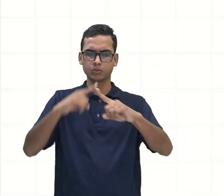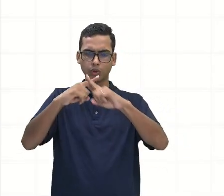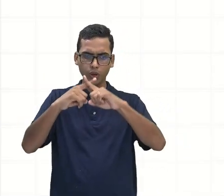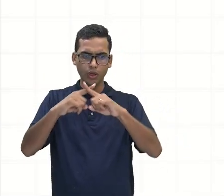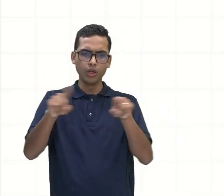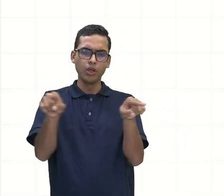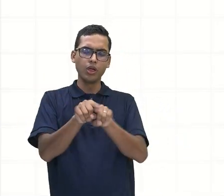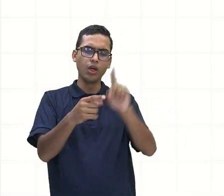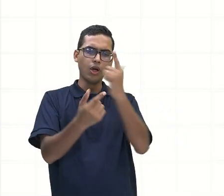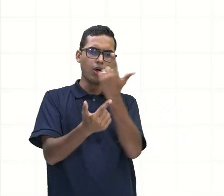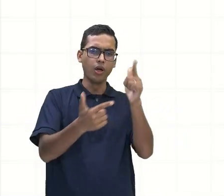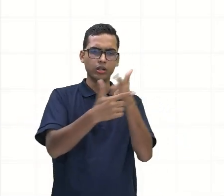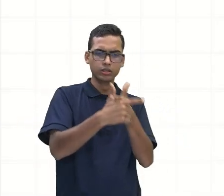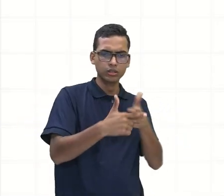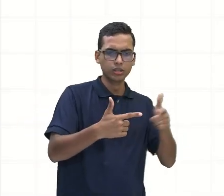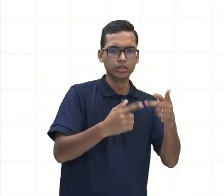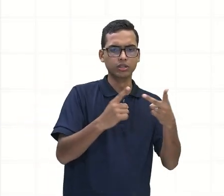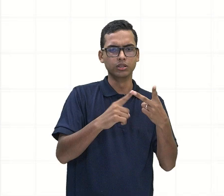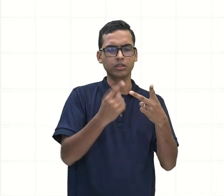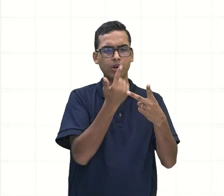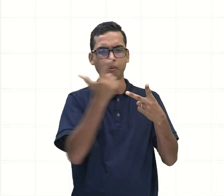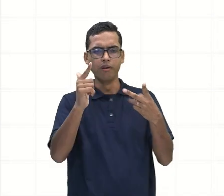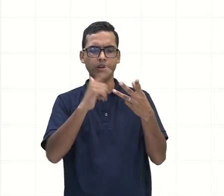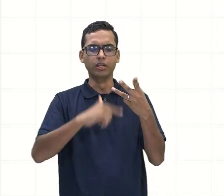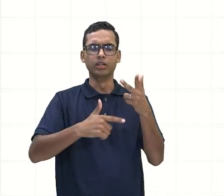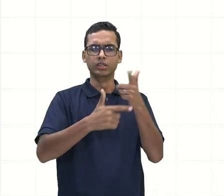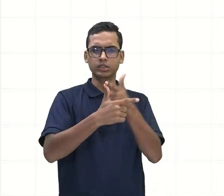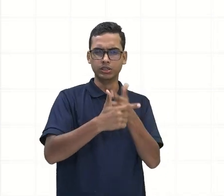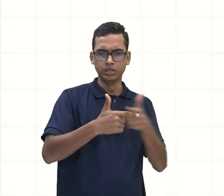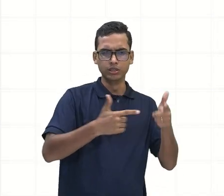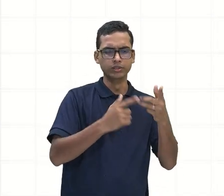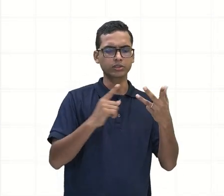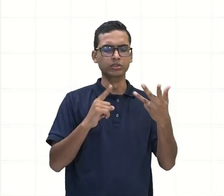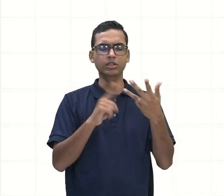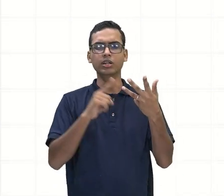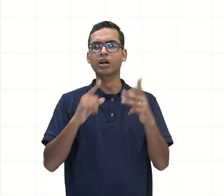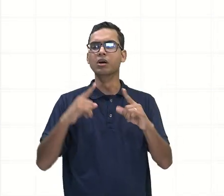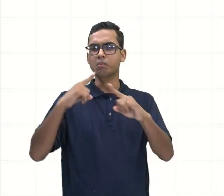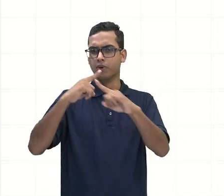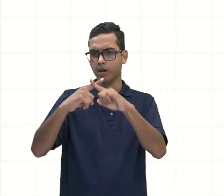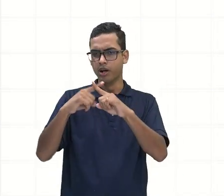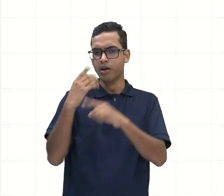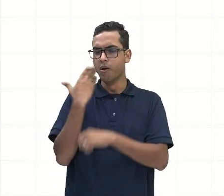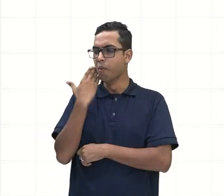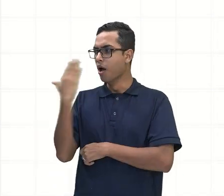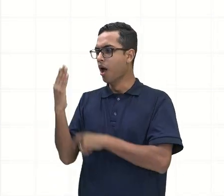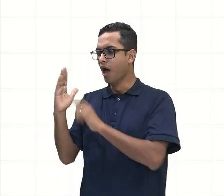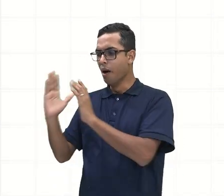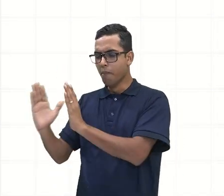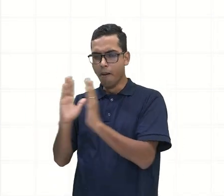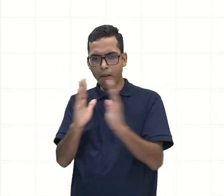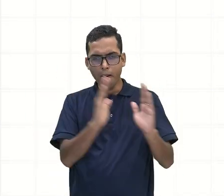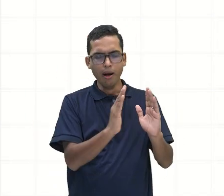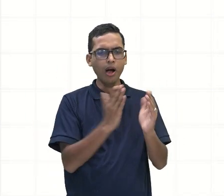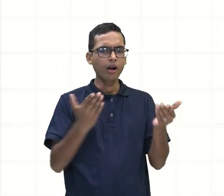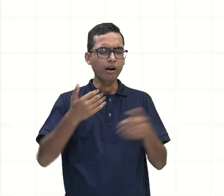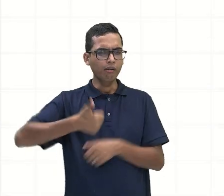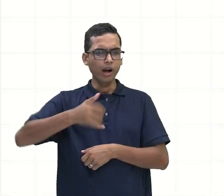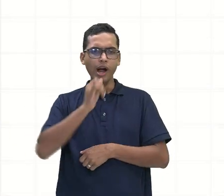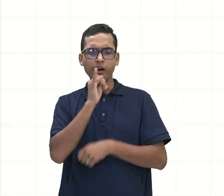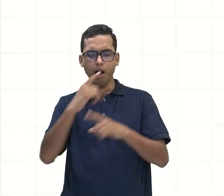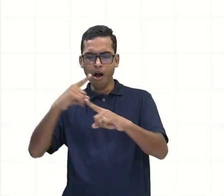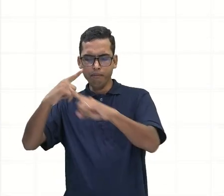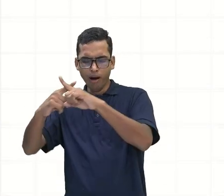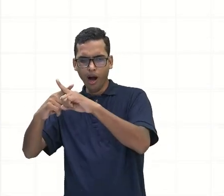tenho uma outra divisão e uma multiplicação. Então, eu tenho que responder na ordem que aparece. Então, vamos logo fazer aqui a